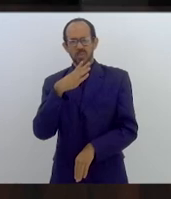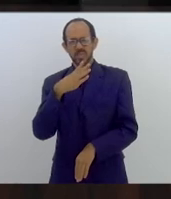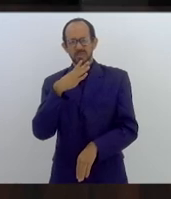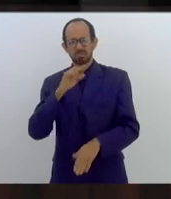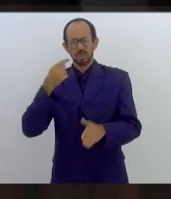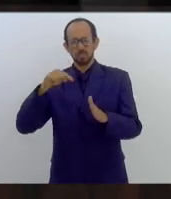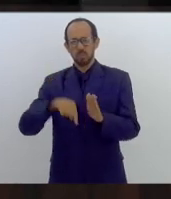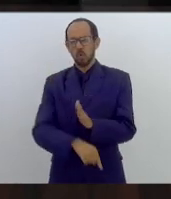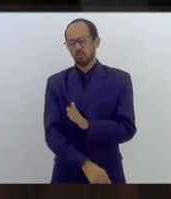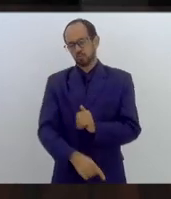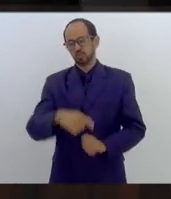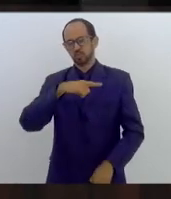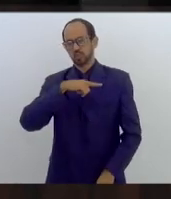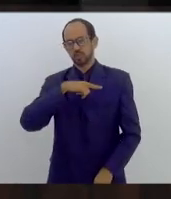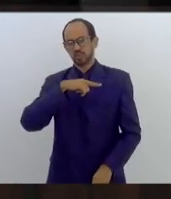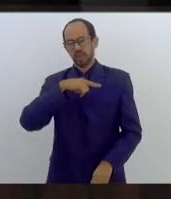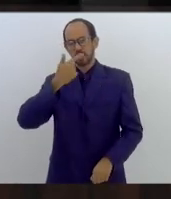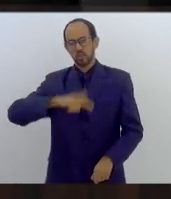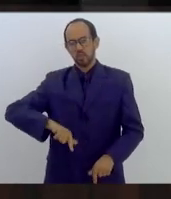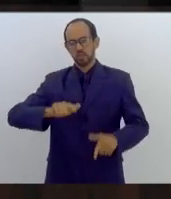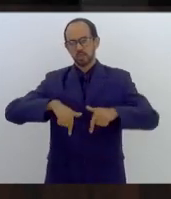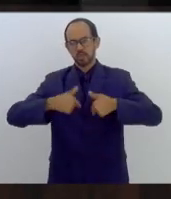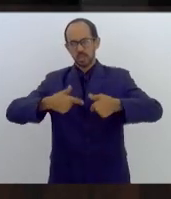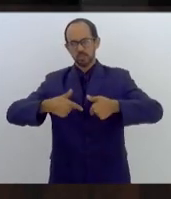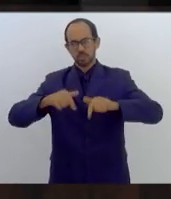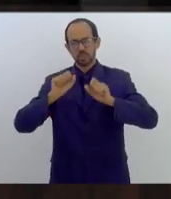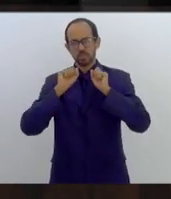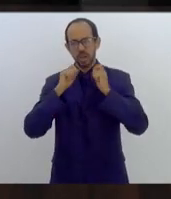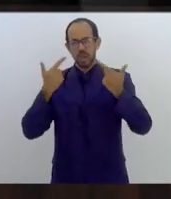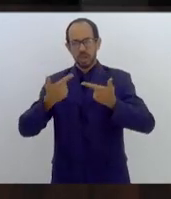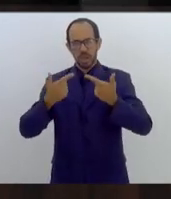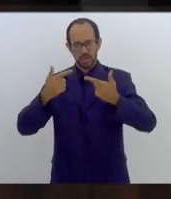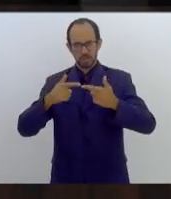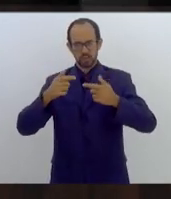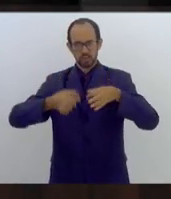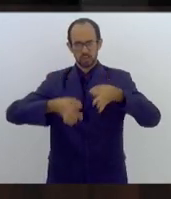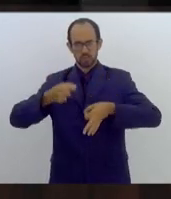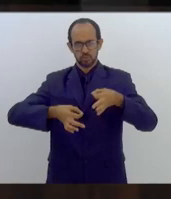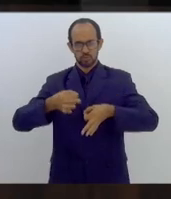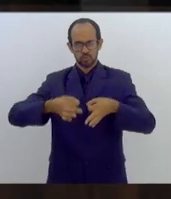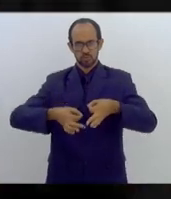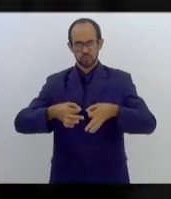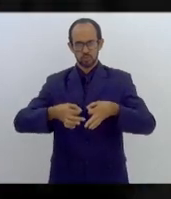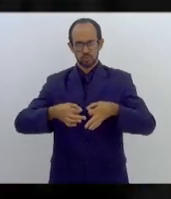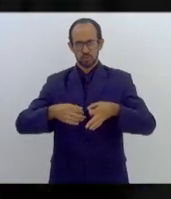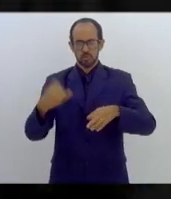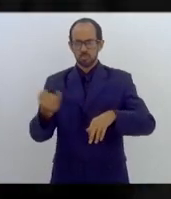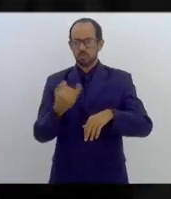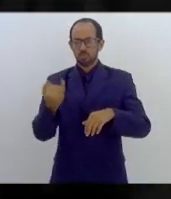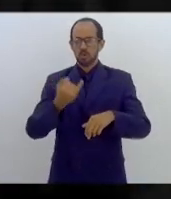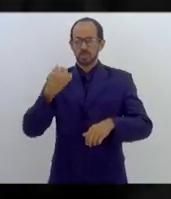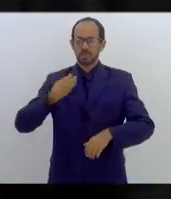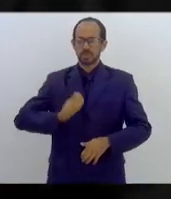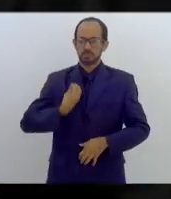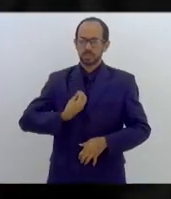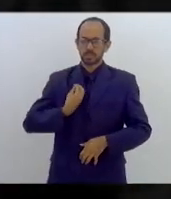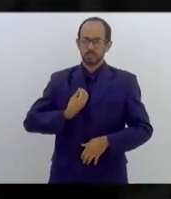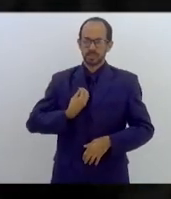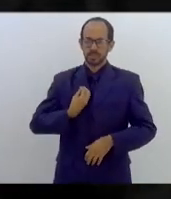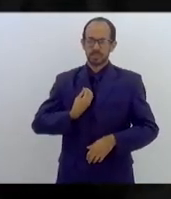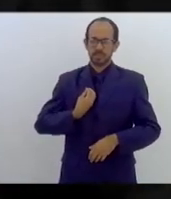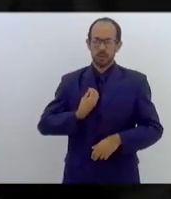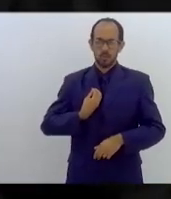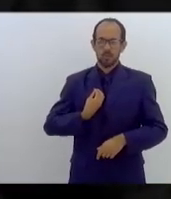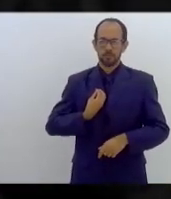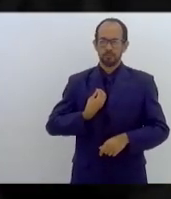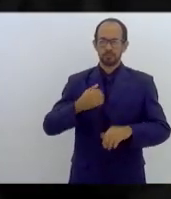em outras importantes ações implementadas pela Alerj no campo jurídico. Teve fundamental participação no processo de